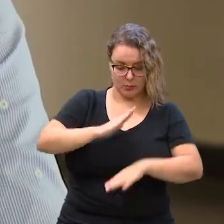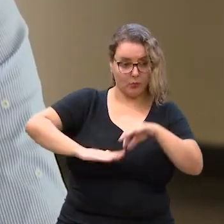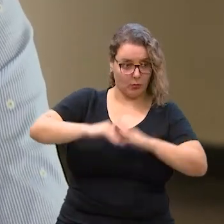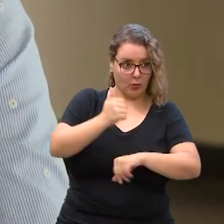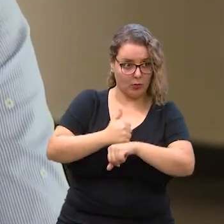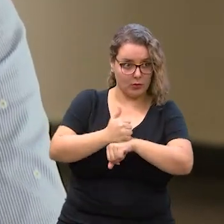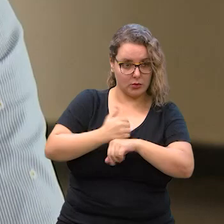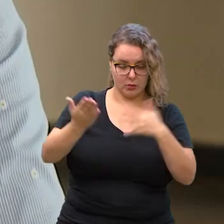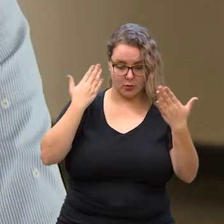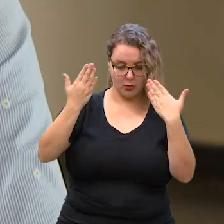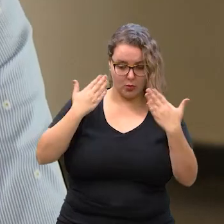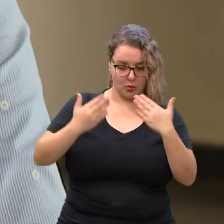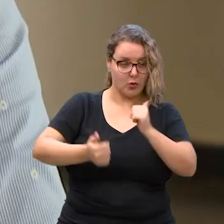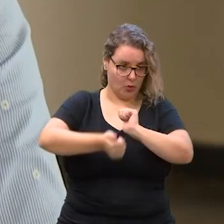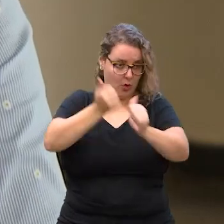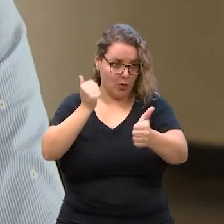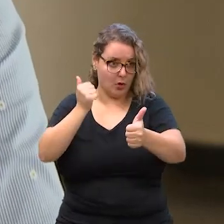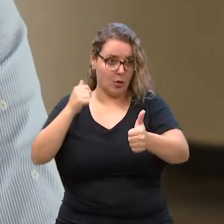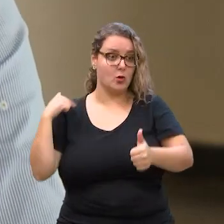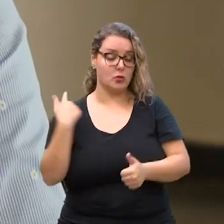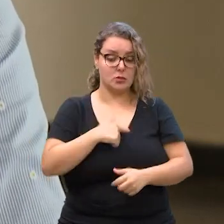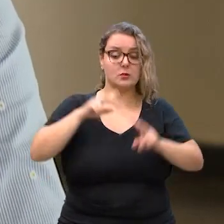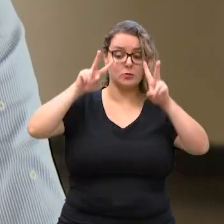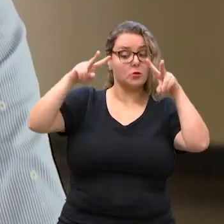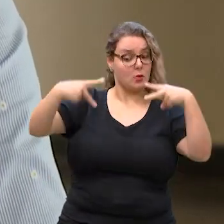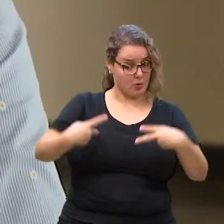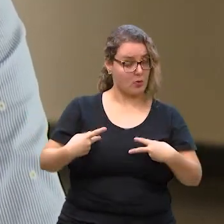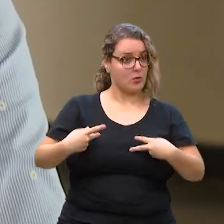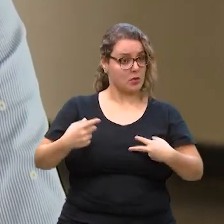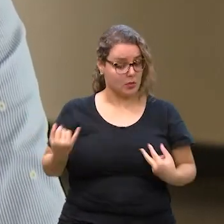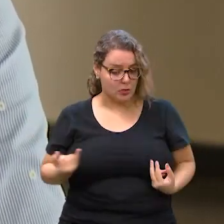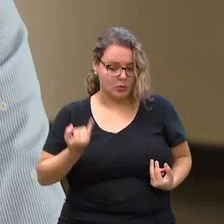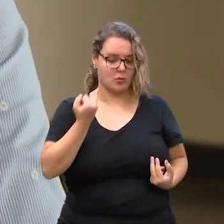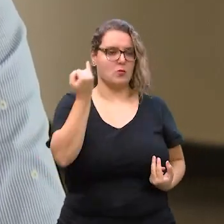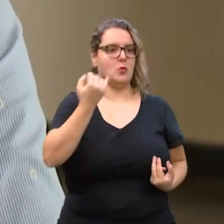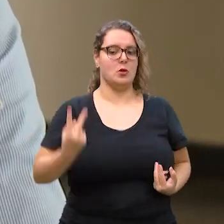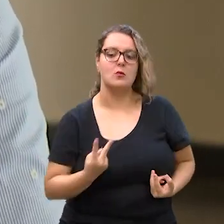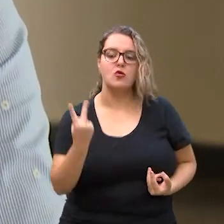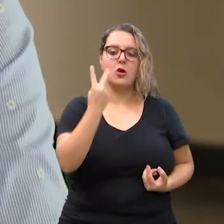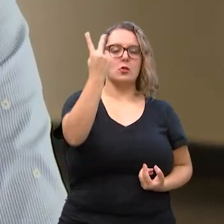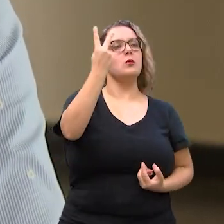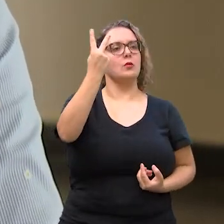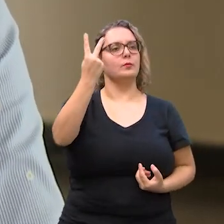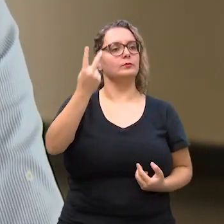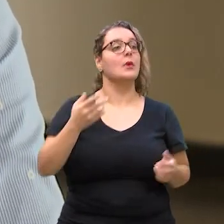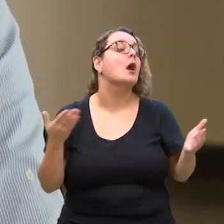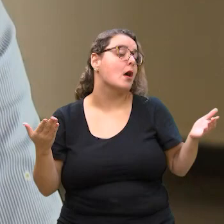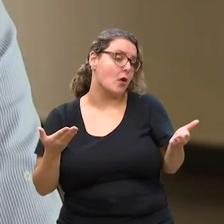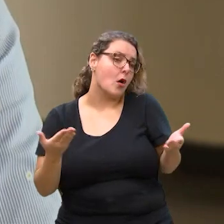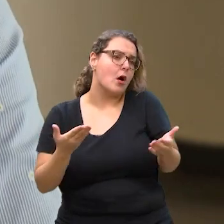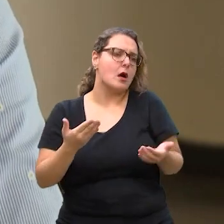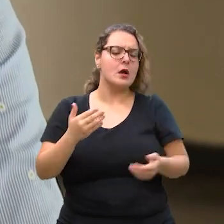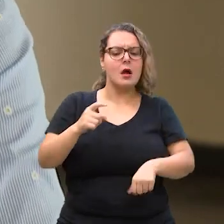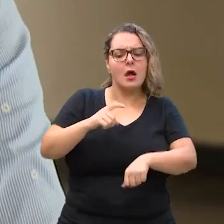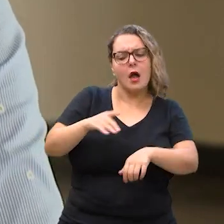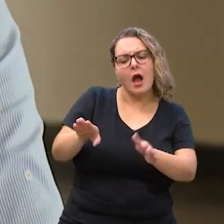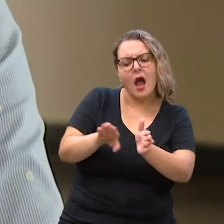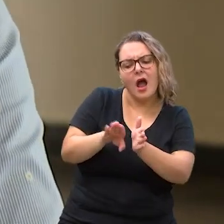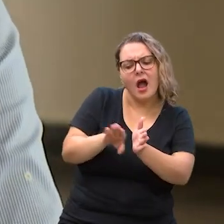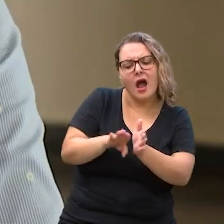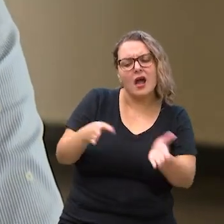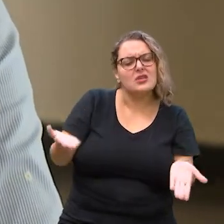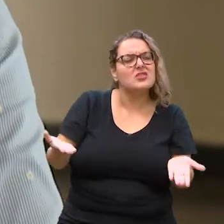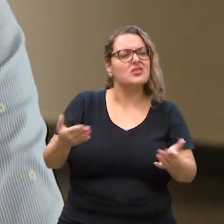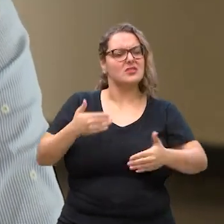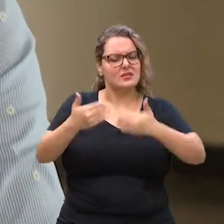resto da sociedade, do reconhecimento de outras profissões. Então agora acho que a gente está caminhando para um